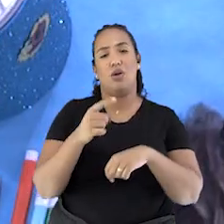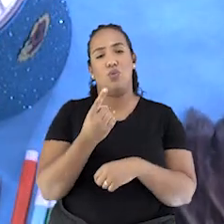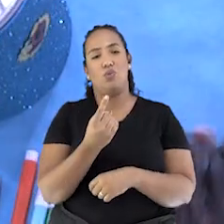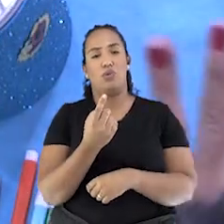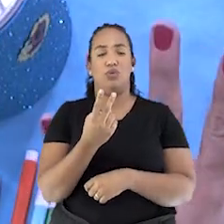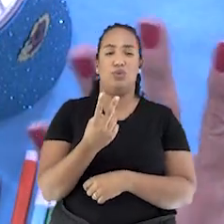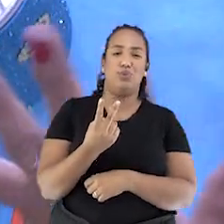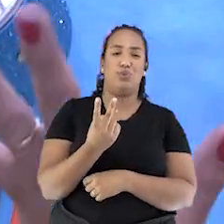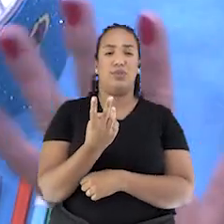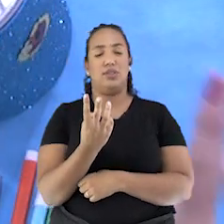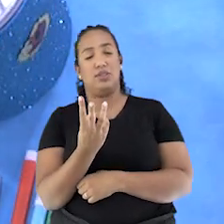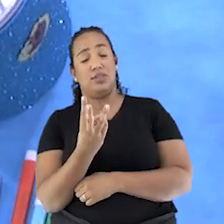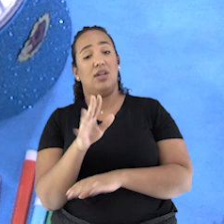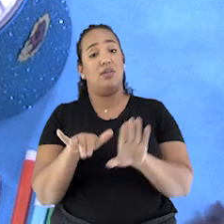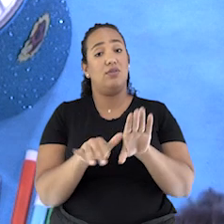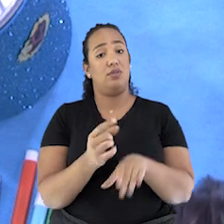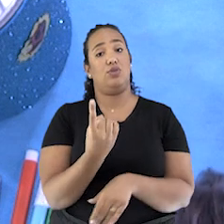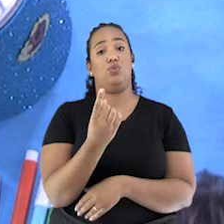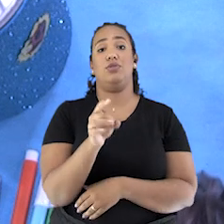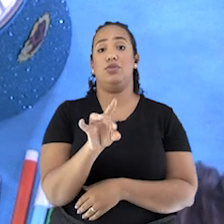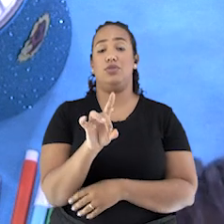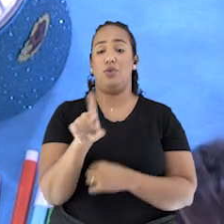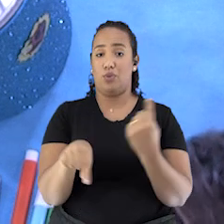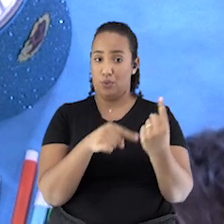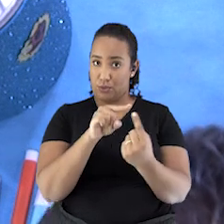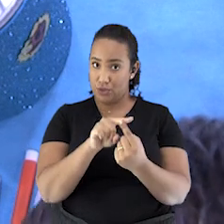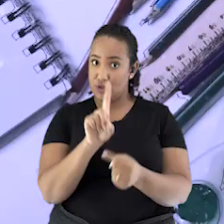só uma. O objetivo é conseguir deixar só uma.